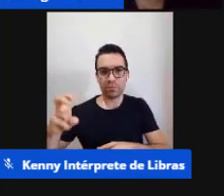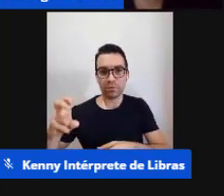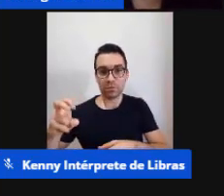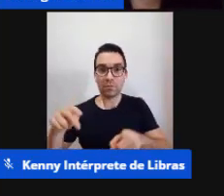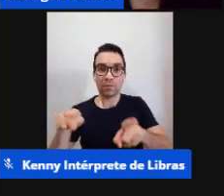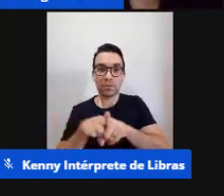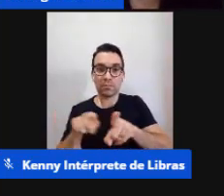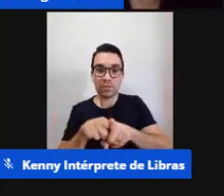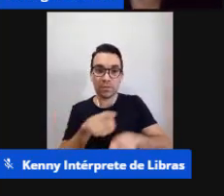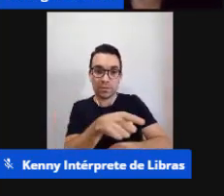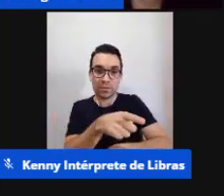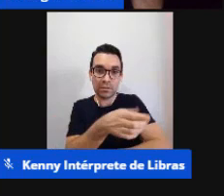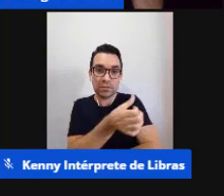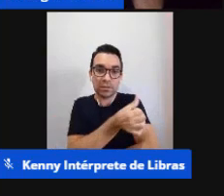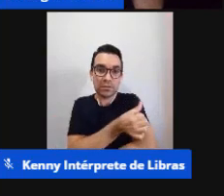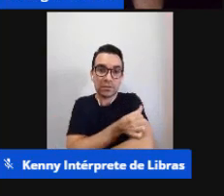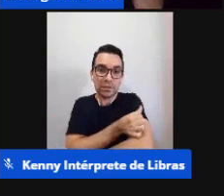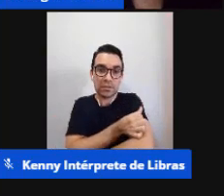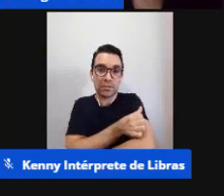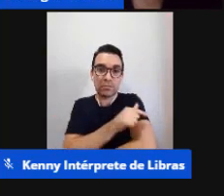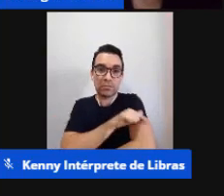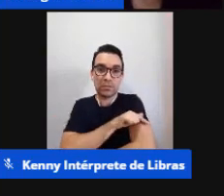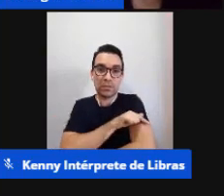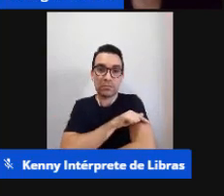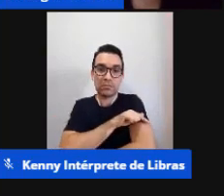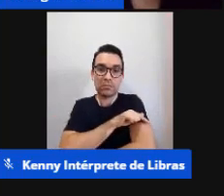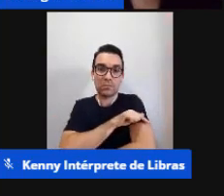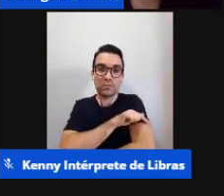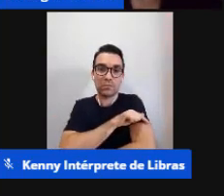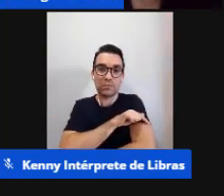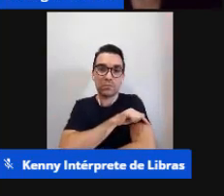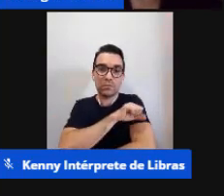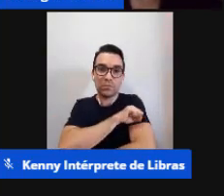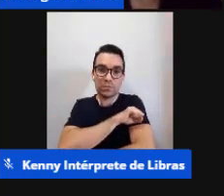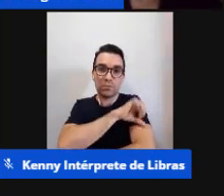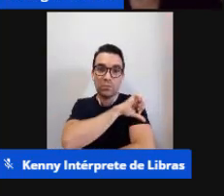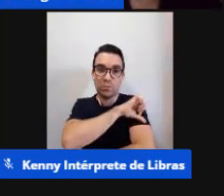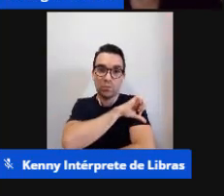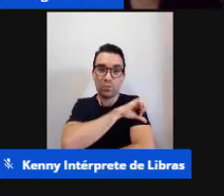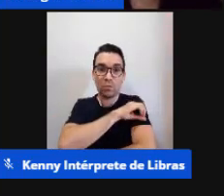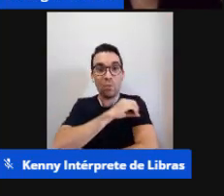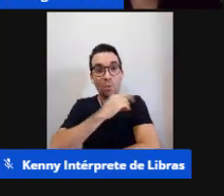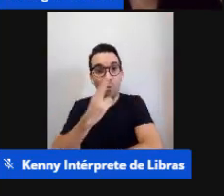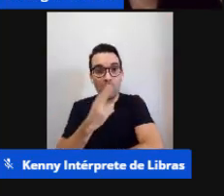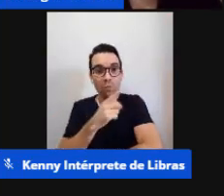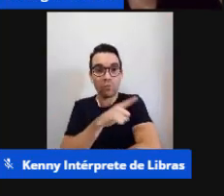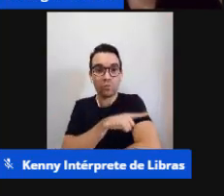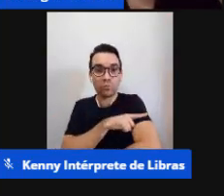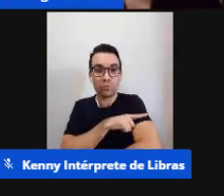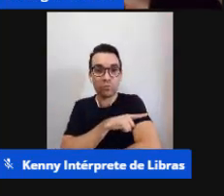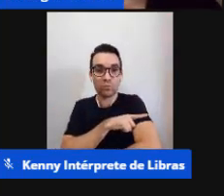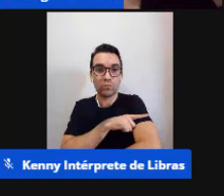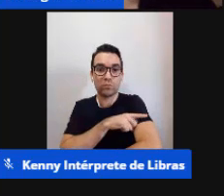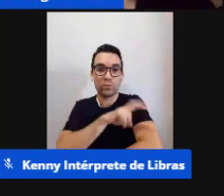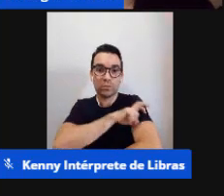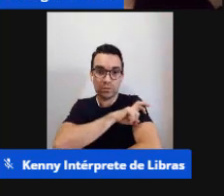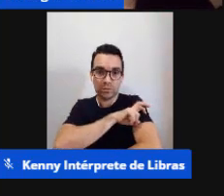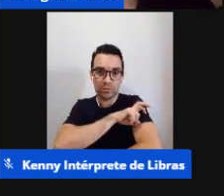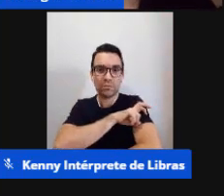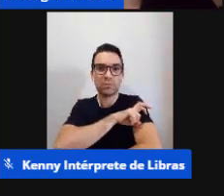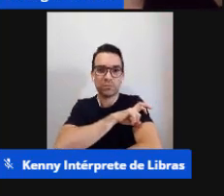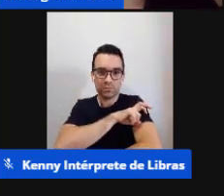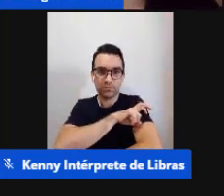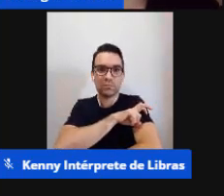criança do grupo 4 e 5, ela ainda é pequena e ela faz parte da educação infantil, apesar de ela estar na escola de